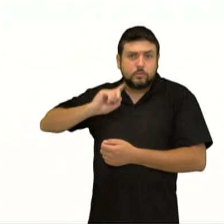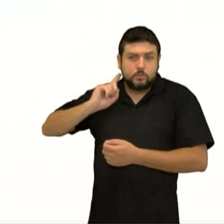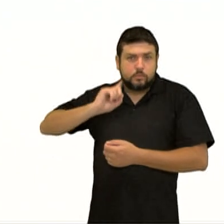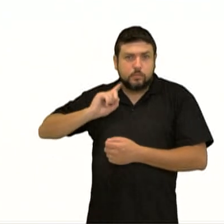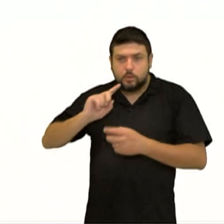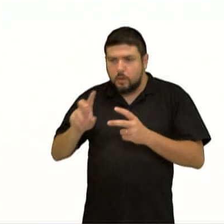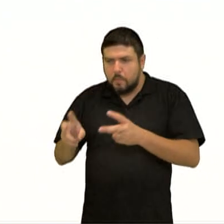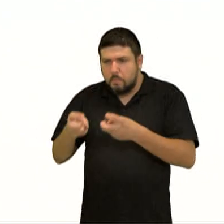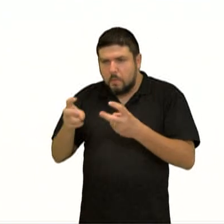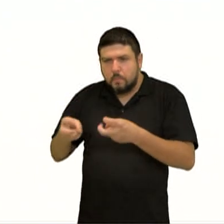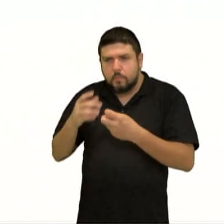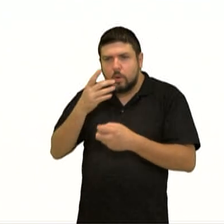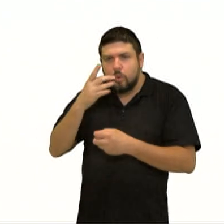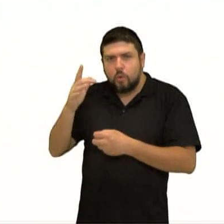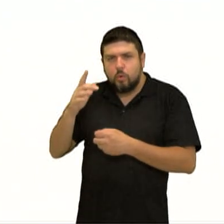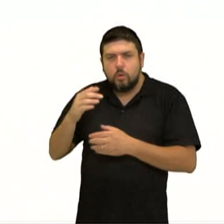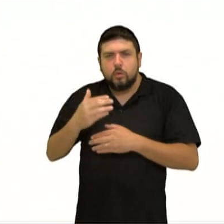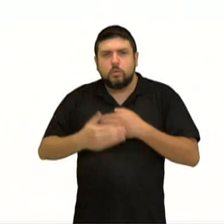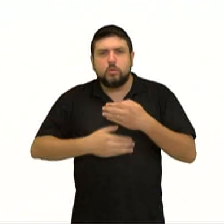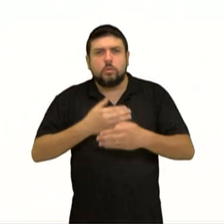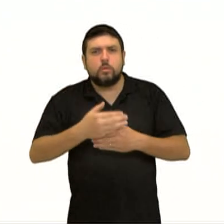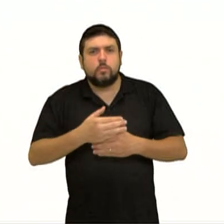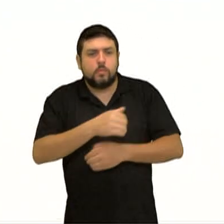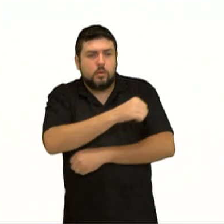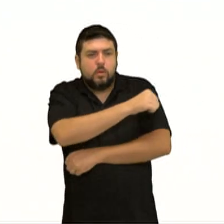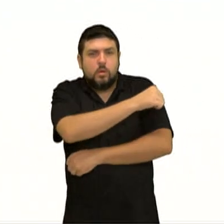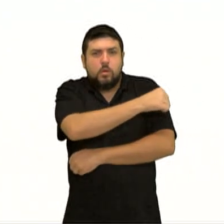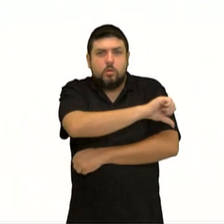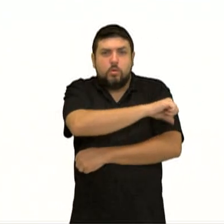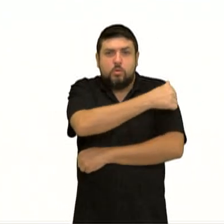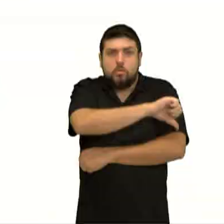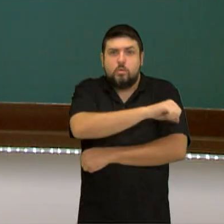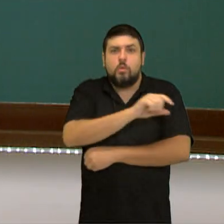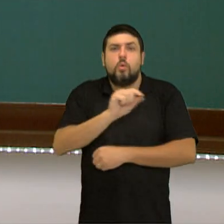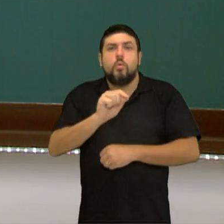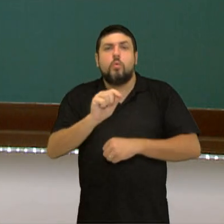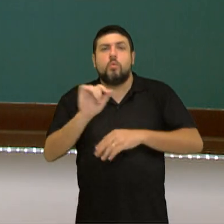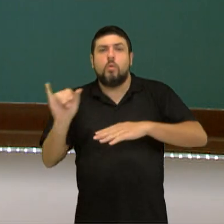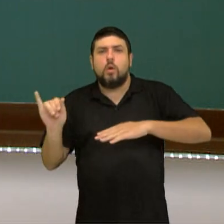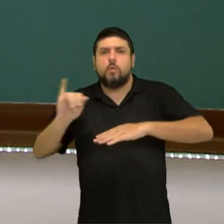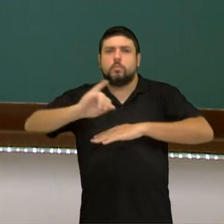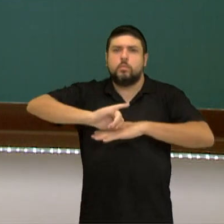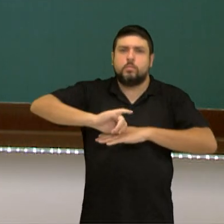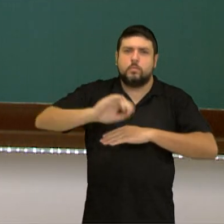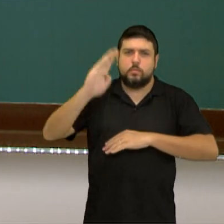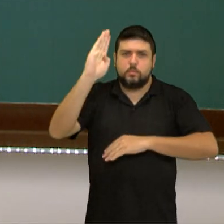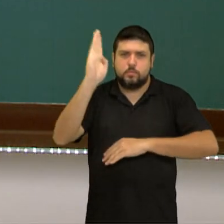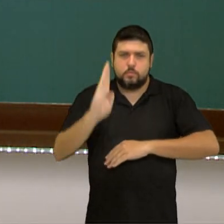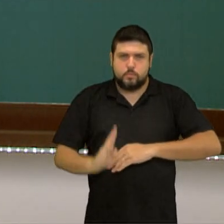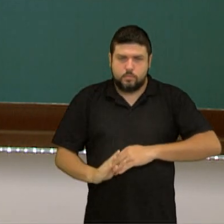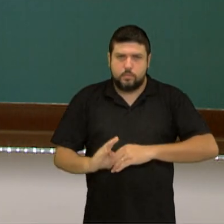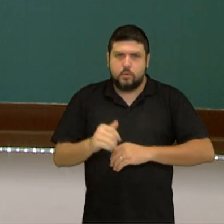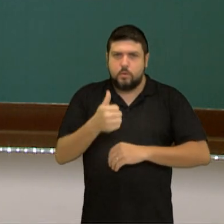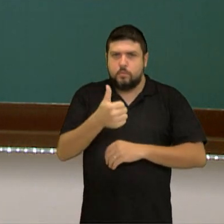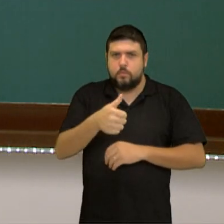em 1763, capital nacional. Eu que veio da Bahia, por aí desceu lá, tá?